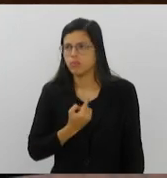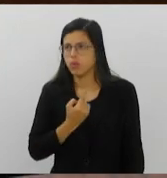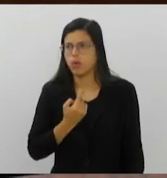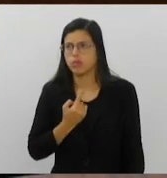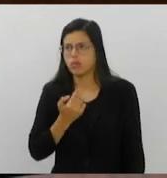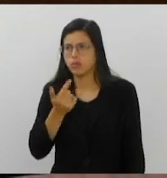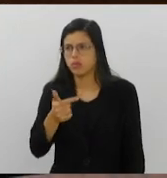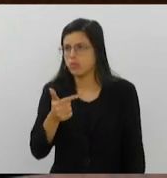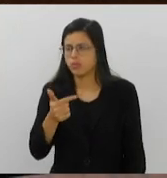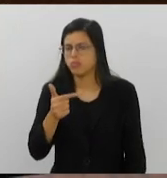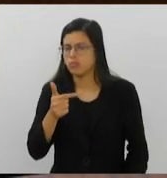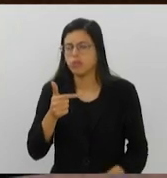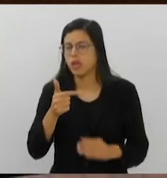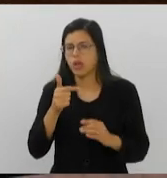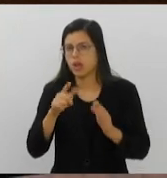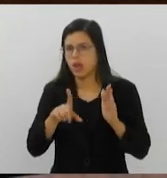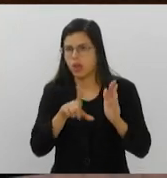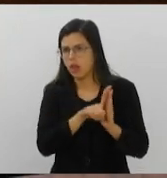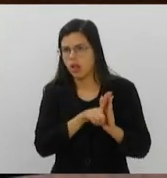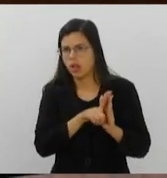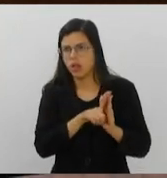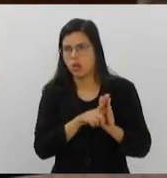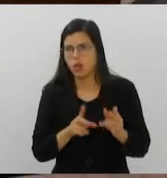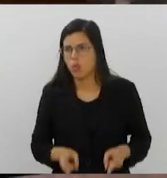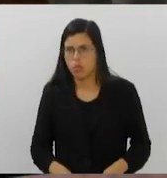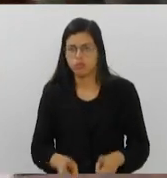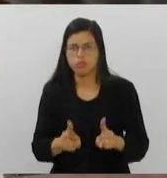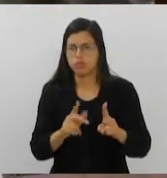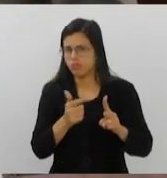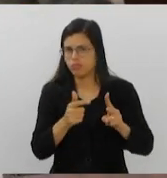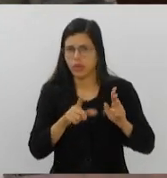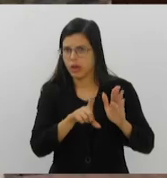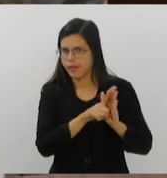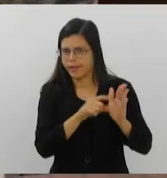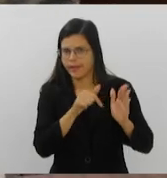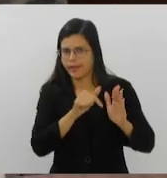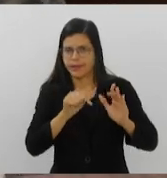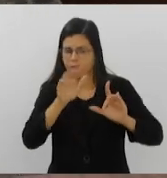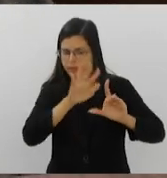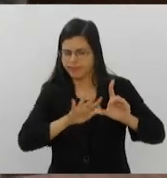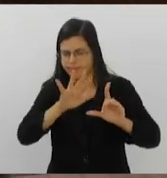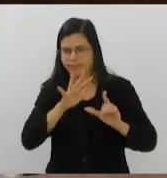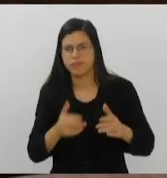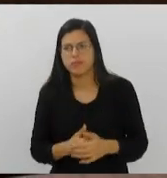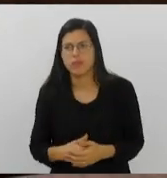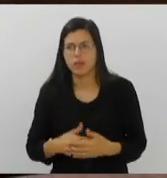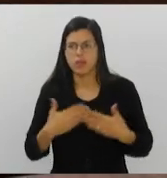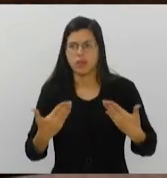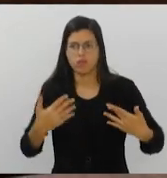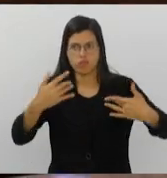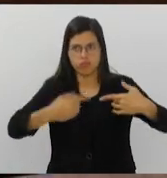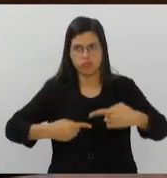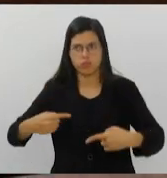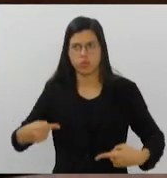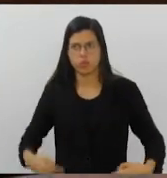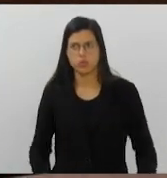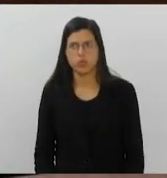a íntegra das leis. Continua não aparecendo. Bom, deixa eu discutir. Então,